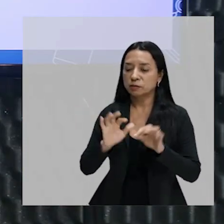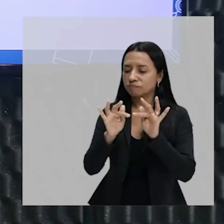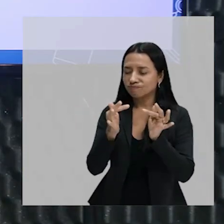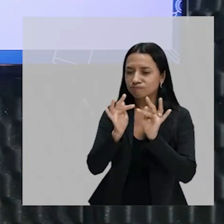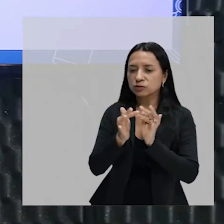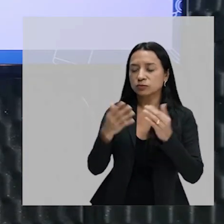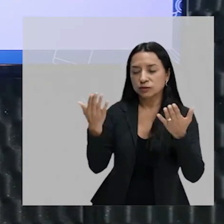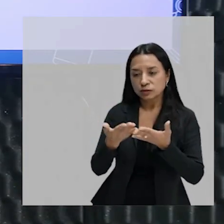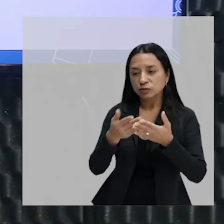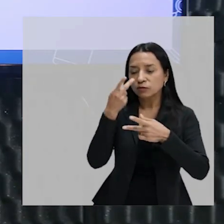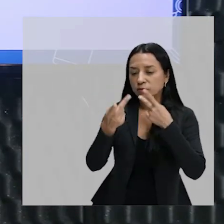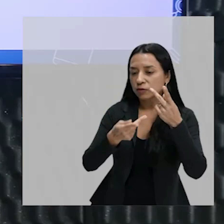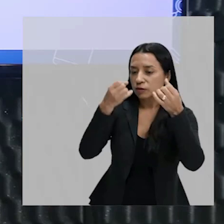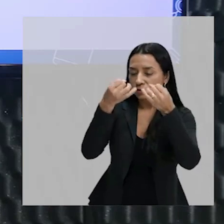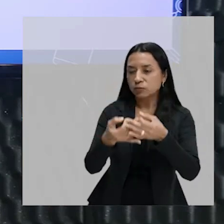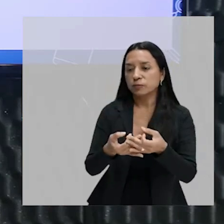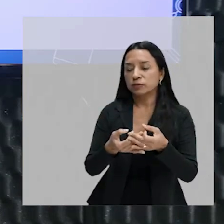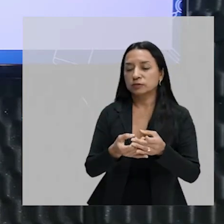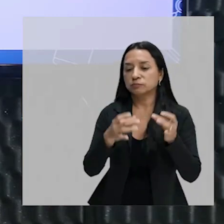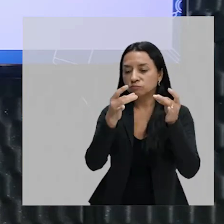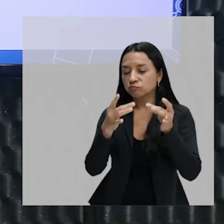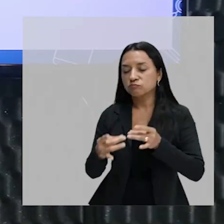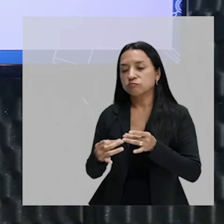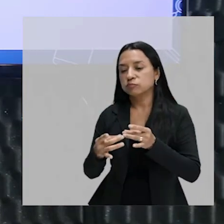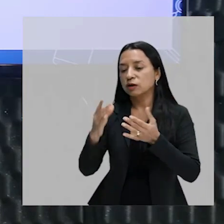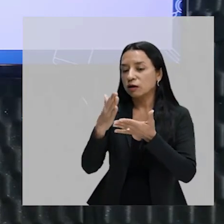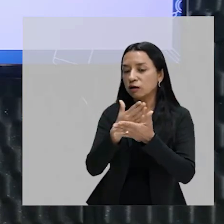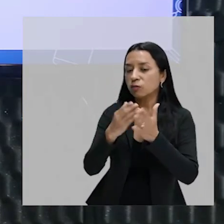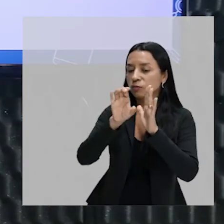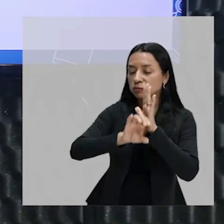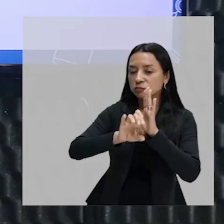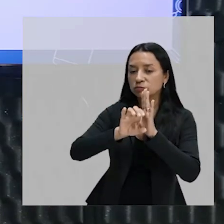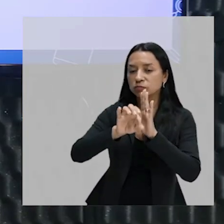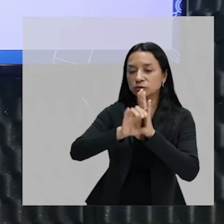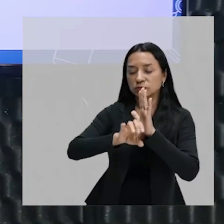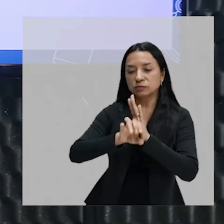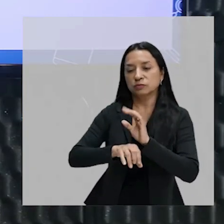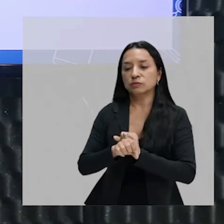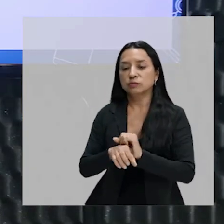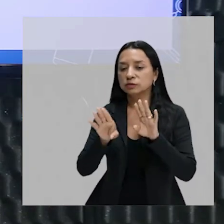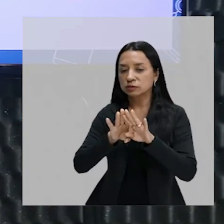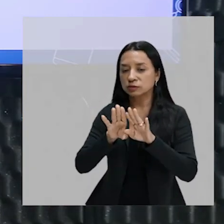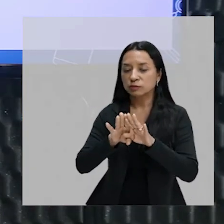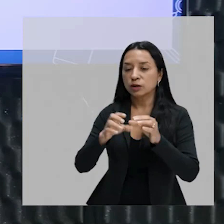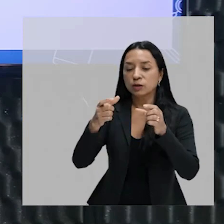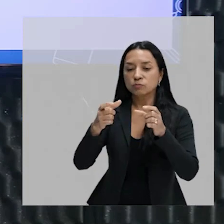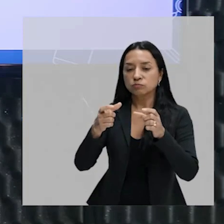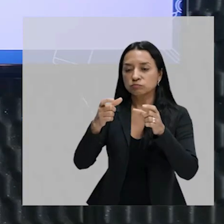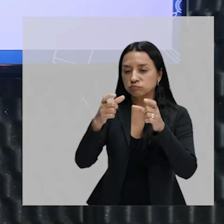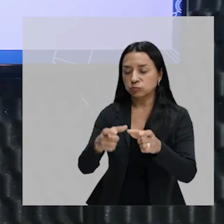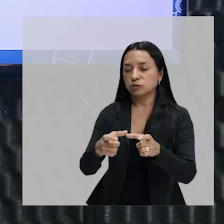vai falar pessoal nessa aula vou comentar algumas definições para vocês entenderem vou falar sobre a localização